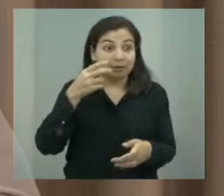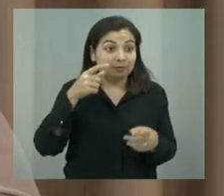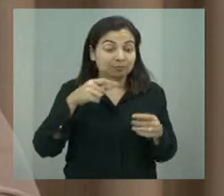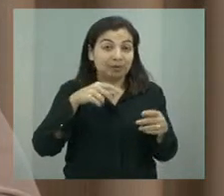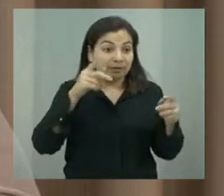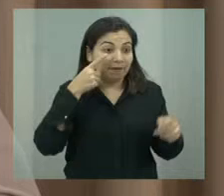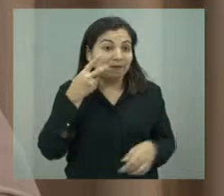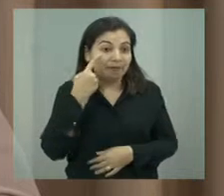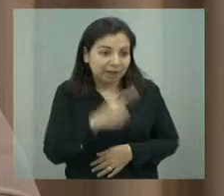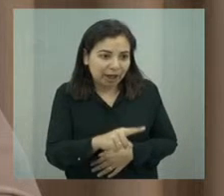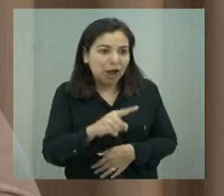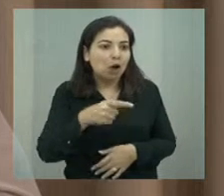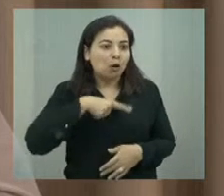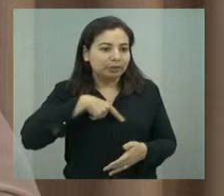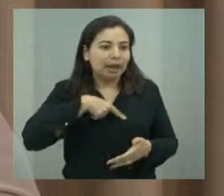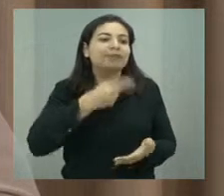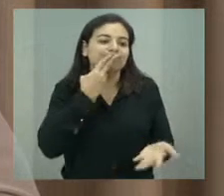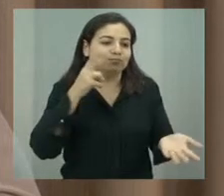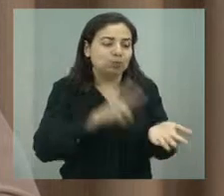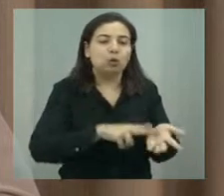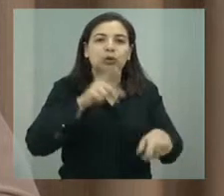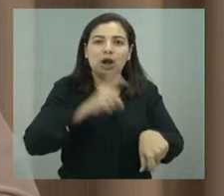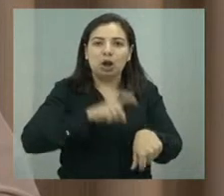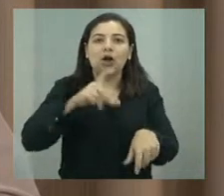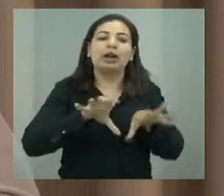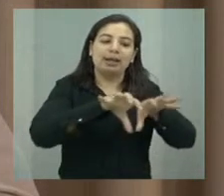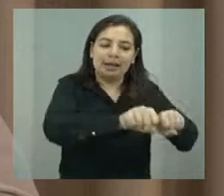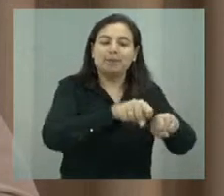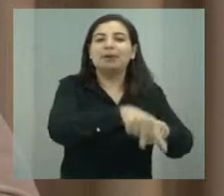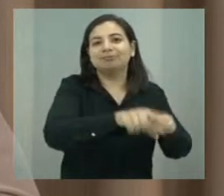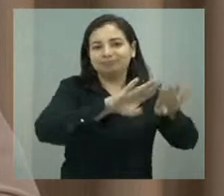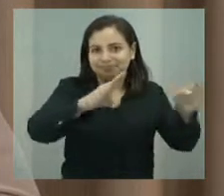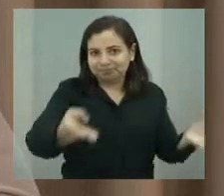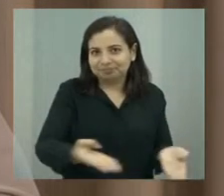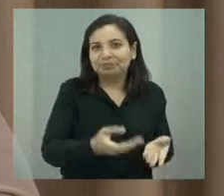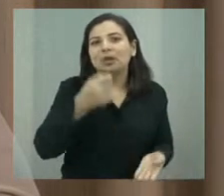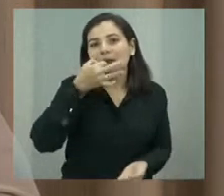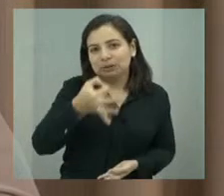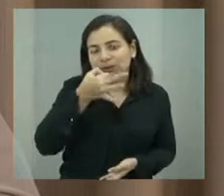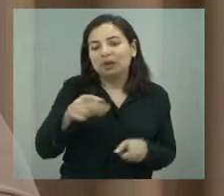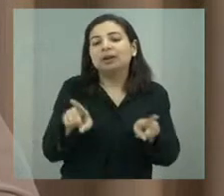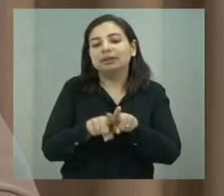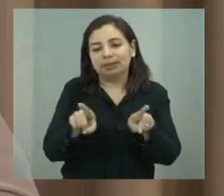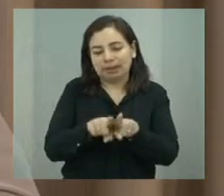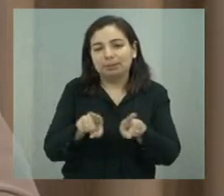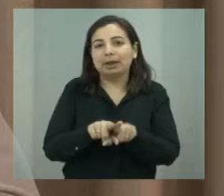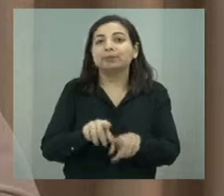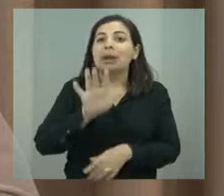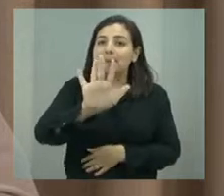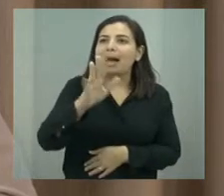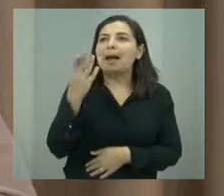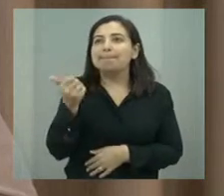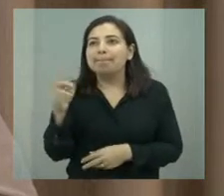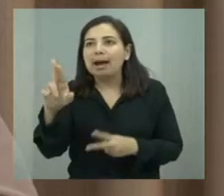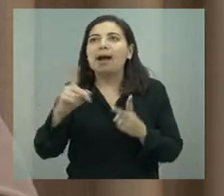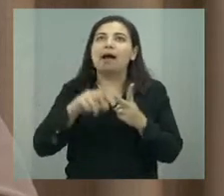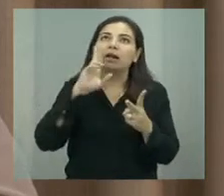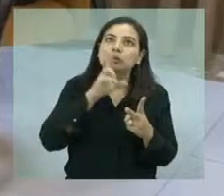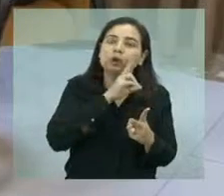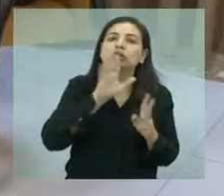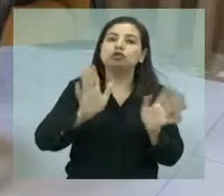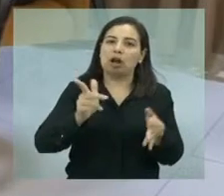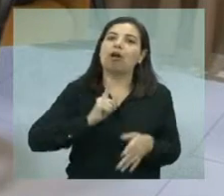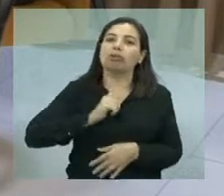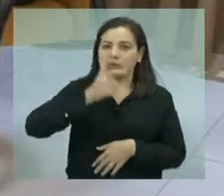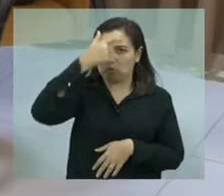nossa grande problemática, enquanto os estabelecimentos já estão mais conscientes e se regularizando. Qual é a análise